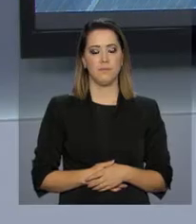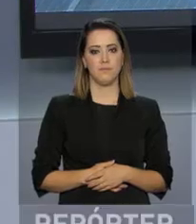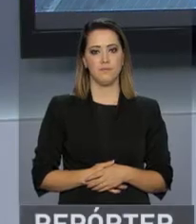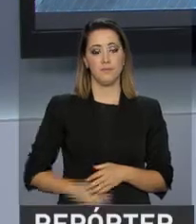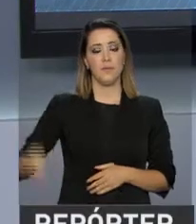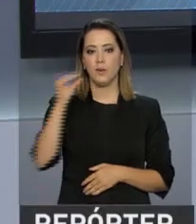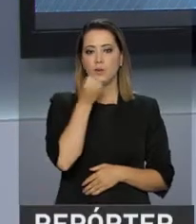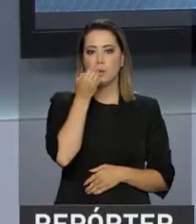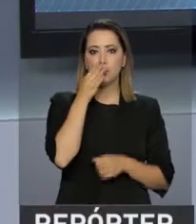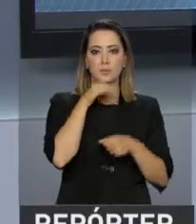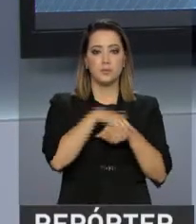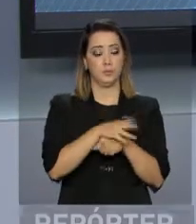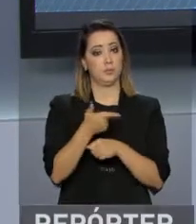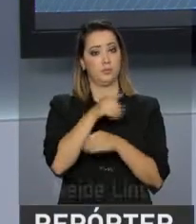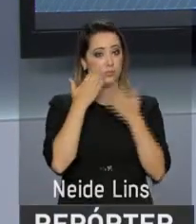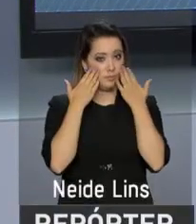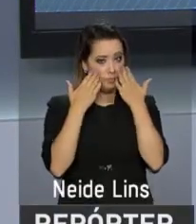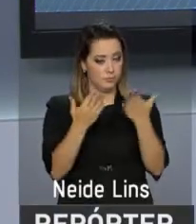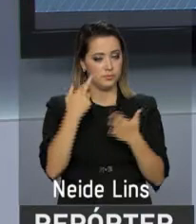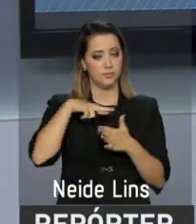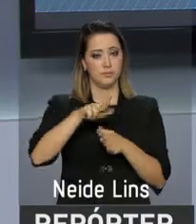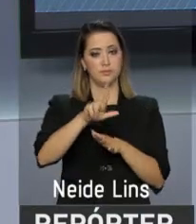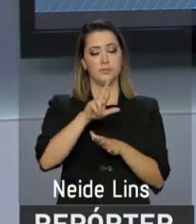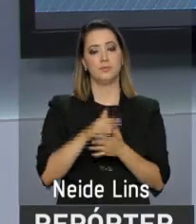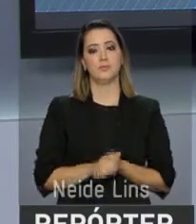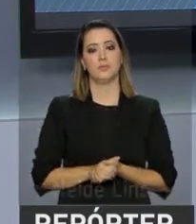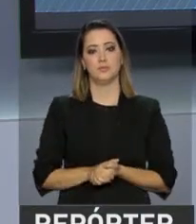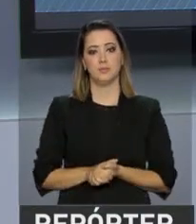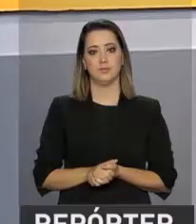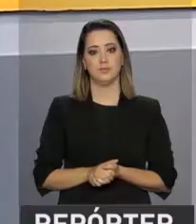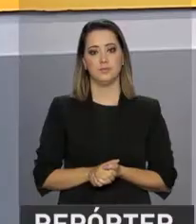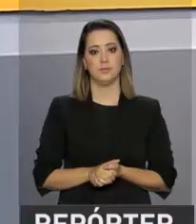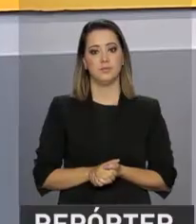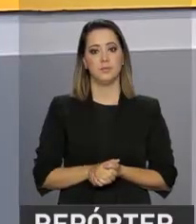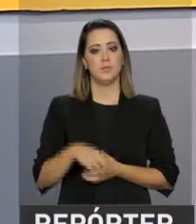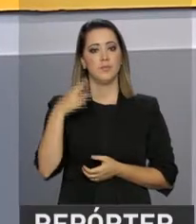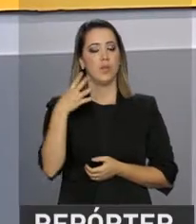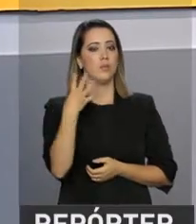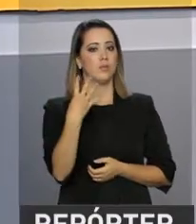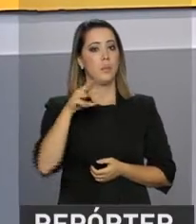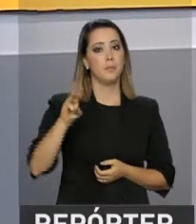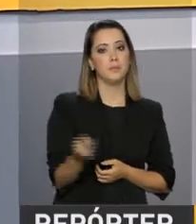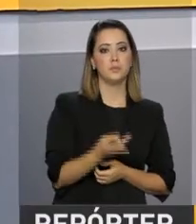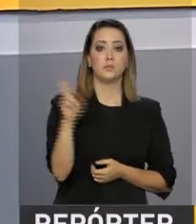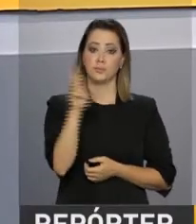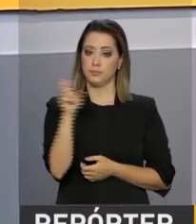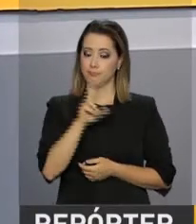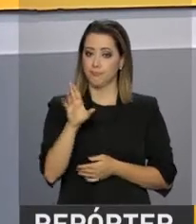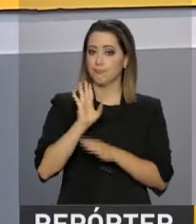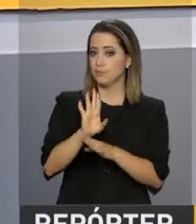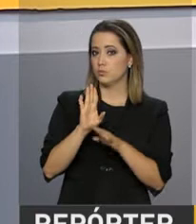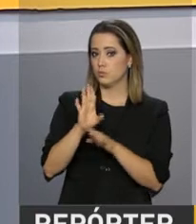olá boa noite no ar mais uma edição do repórter nbr 1 344 milhões de